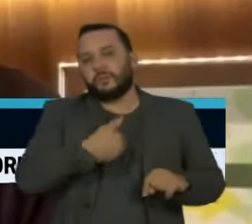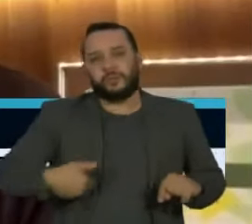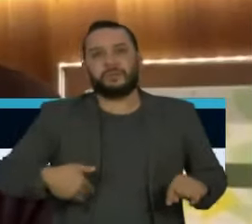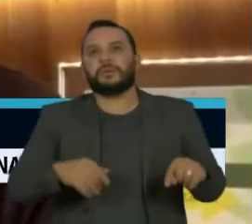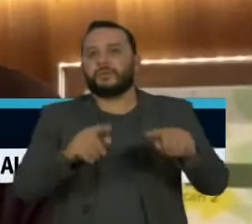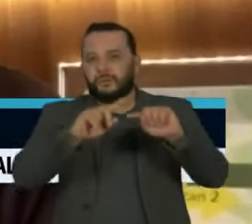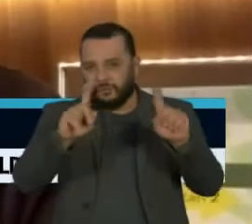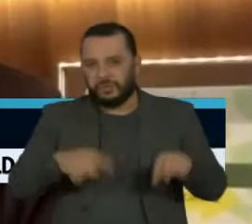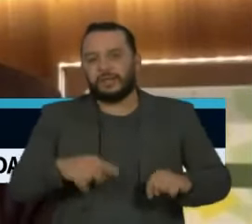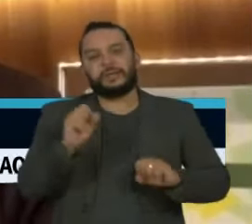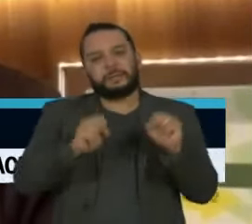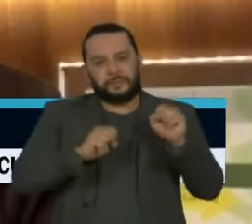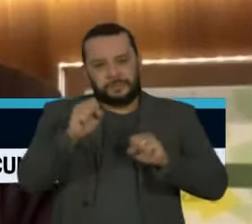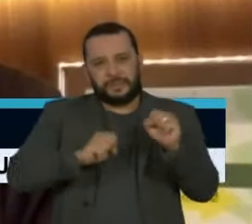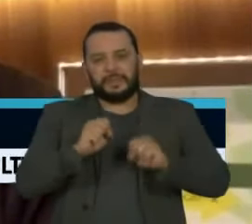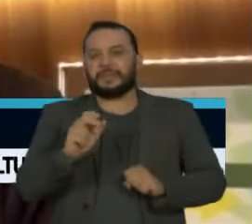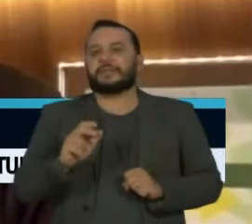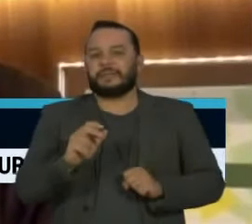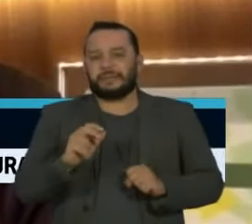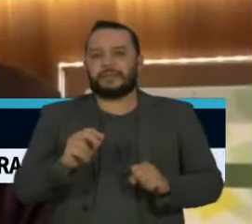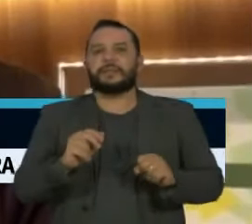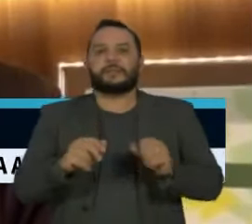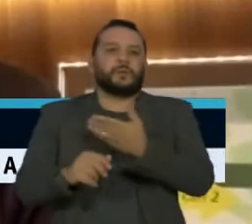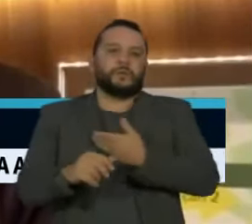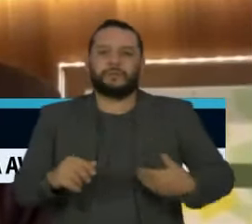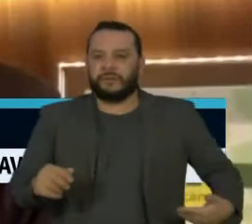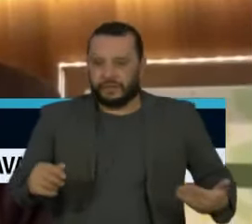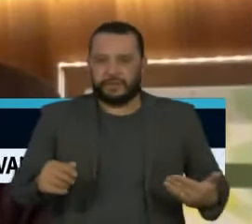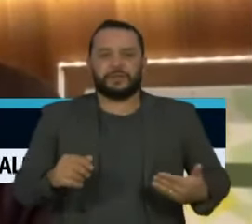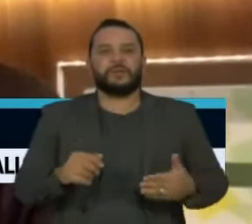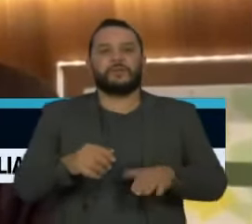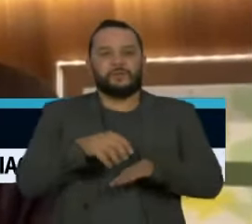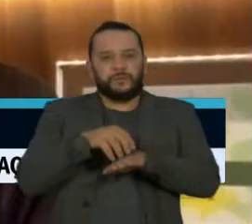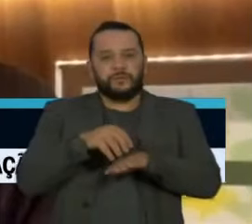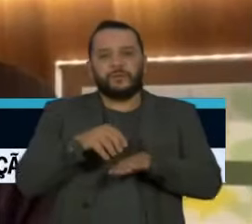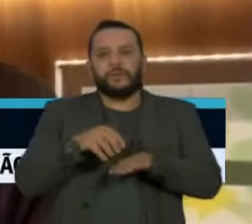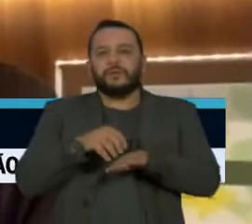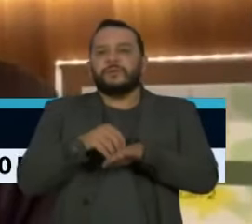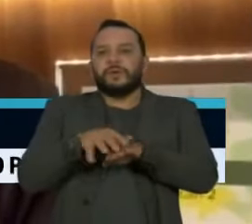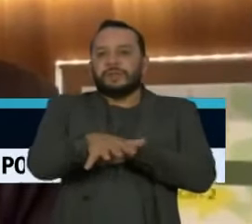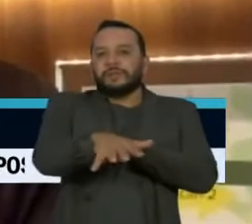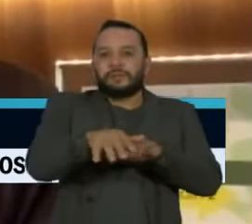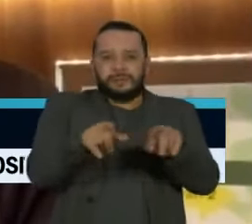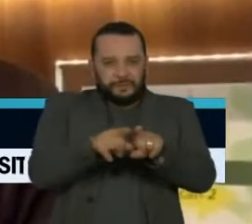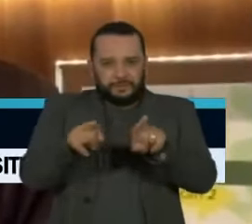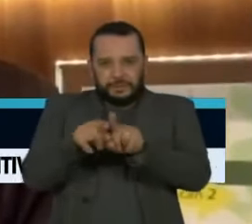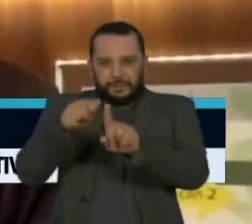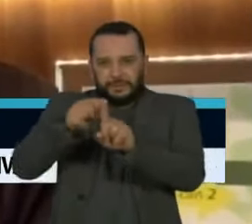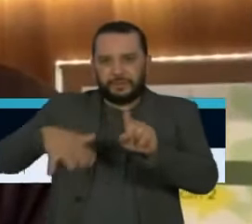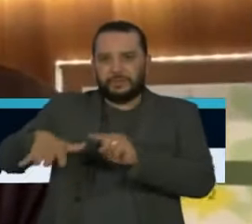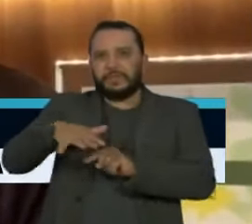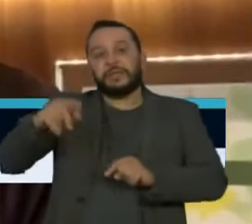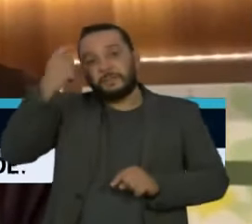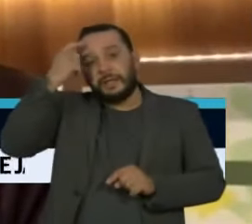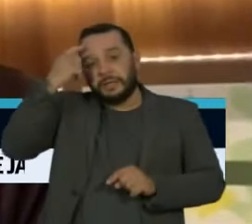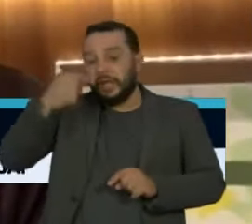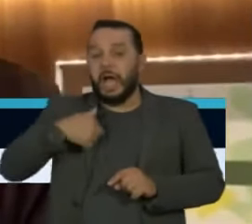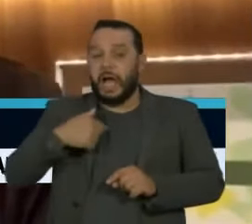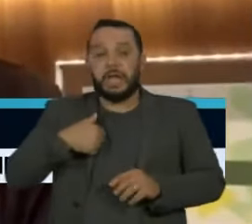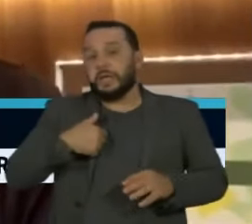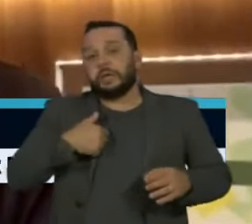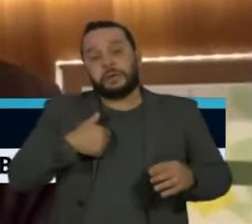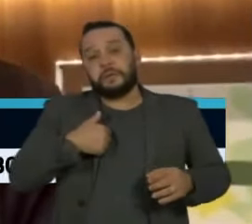funcionários estatais, os fornecedores, a sociedade que foi alienada durante todo esse tempo, achando que petróleo tem que